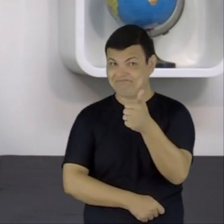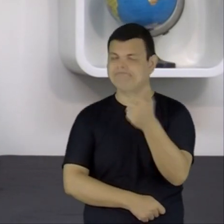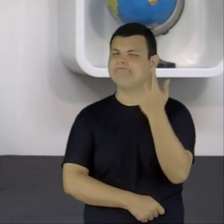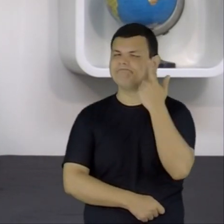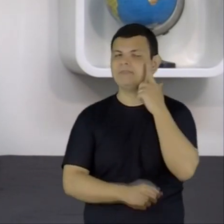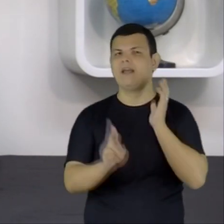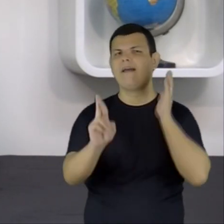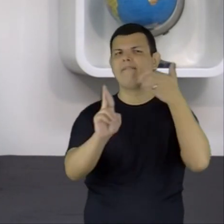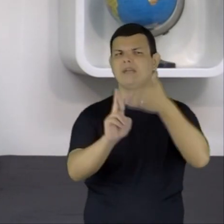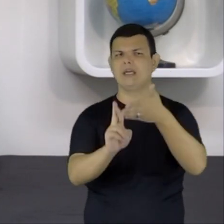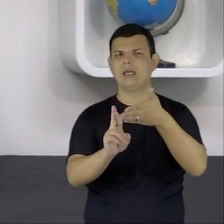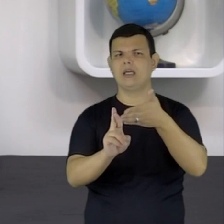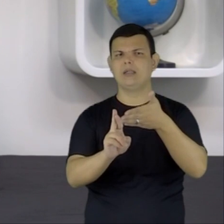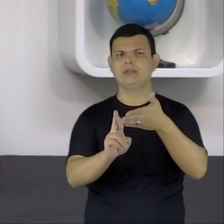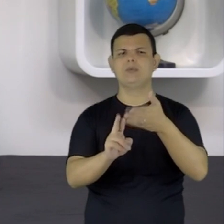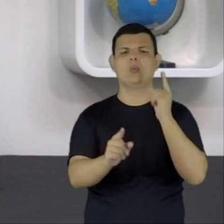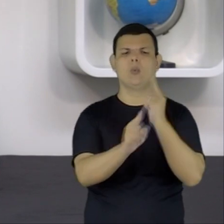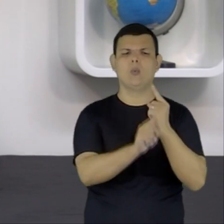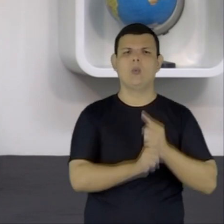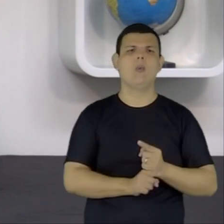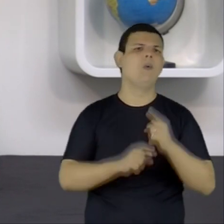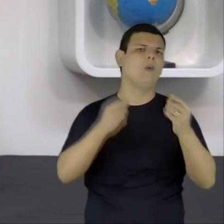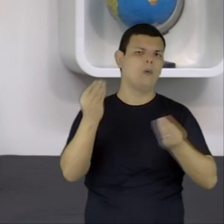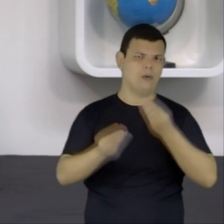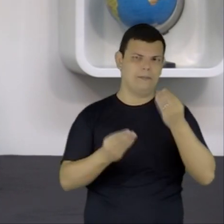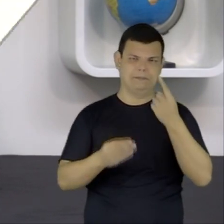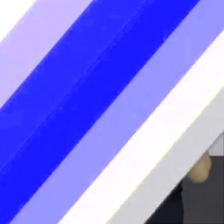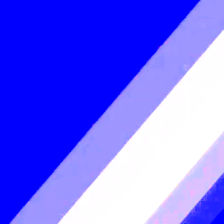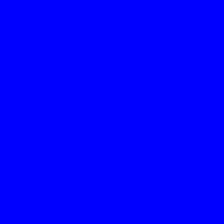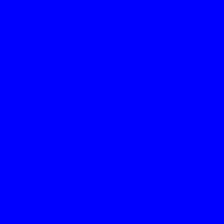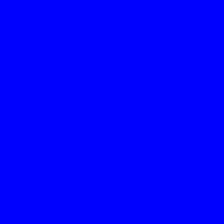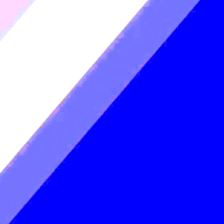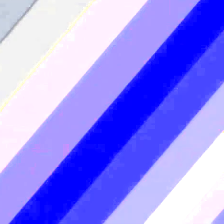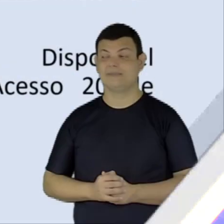comigo as referências, onde eu busquei essas informações para nossas aulas de hoje.